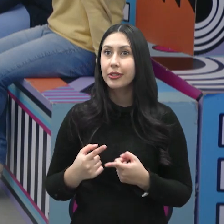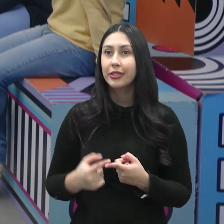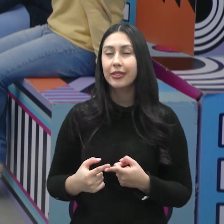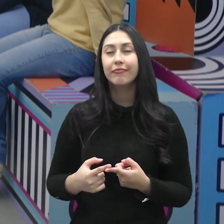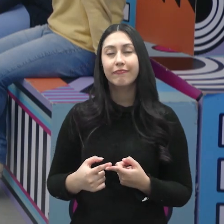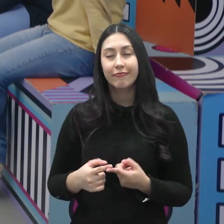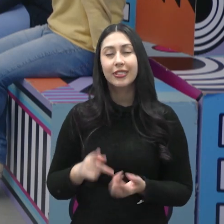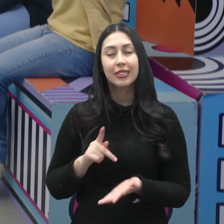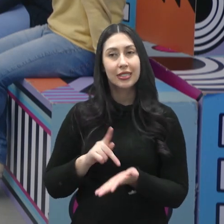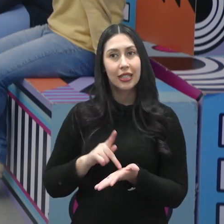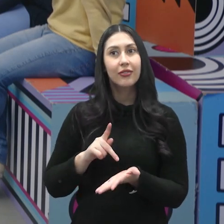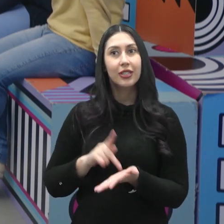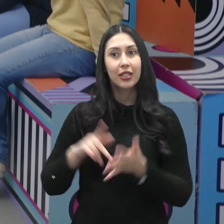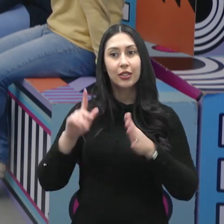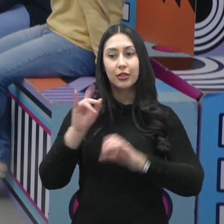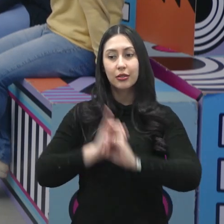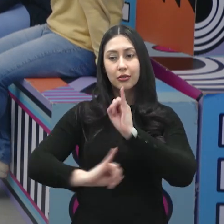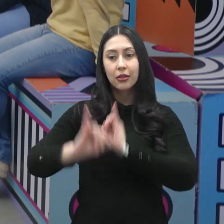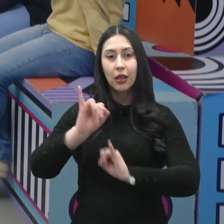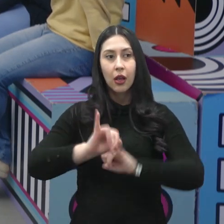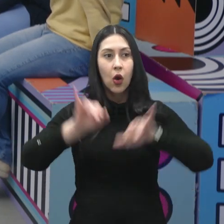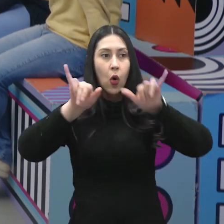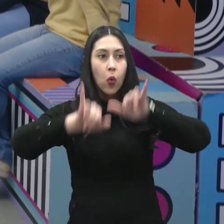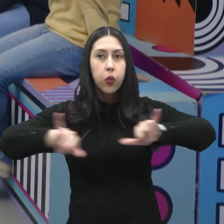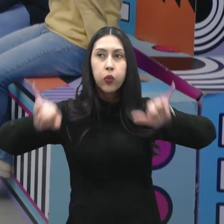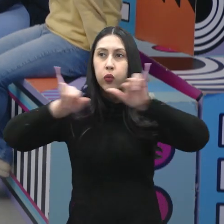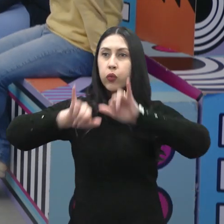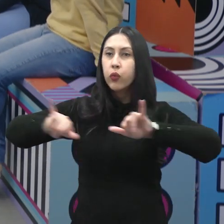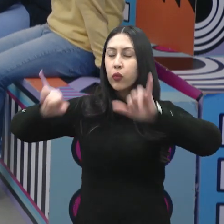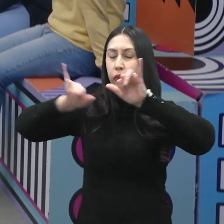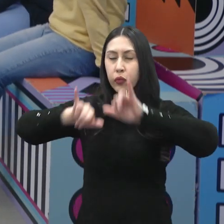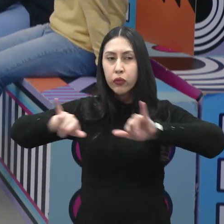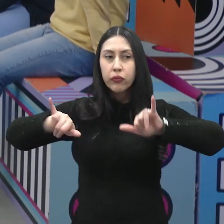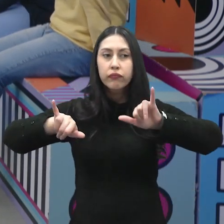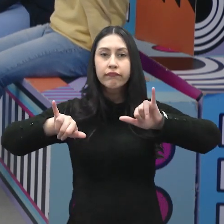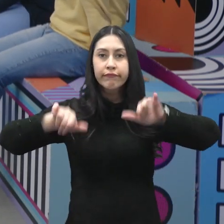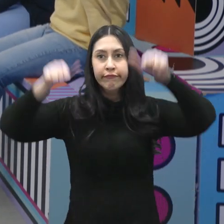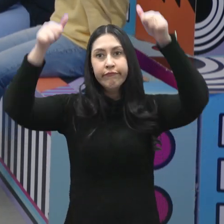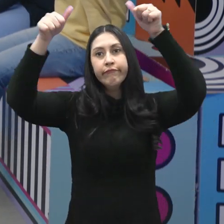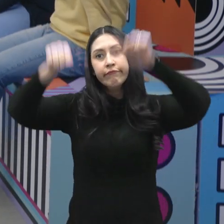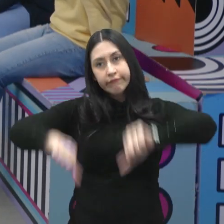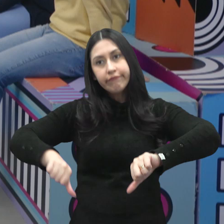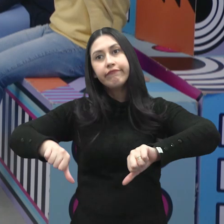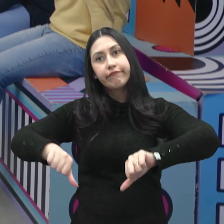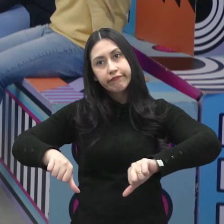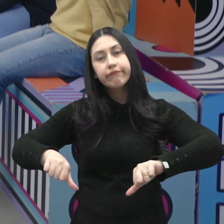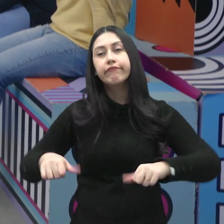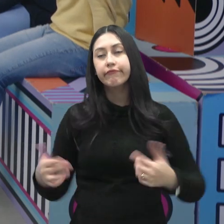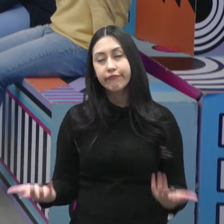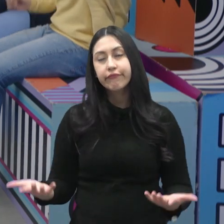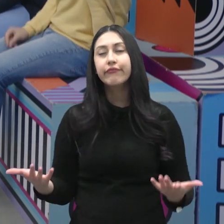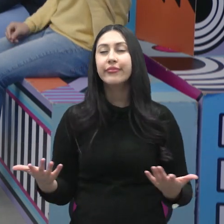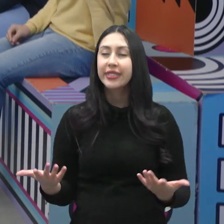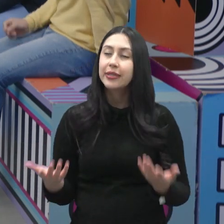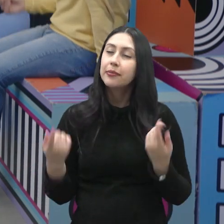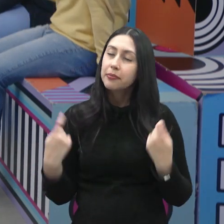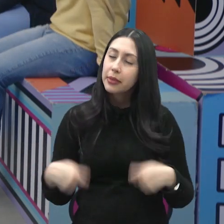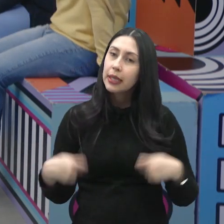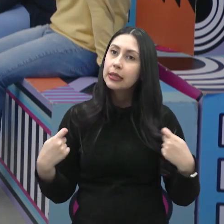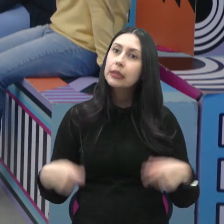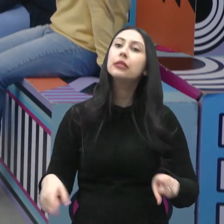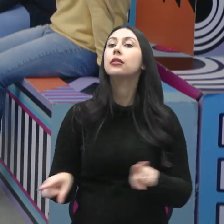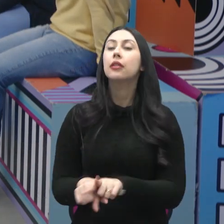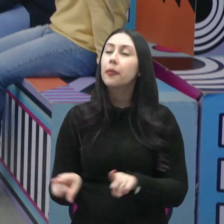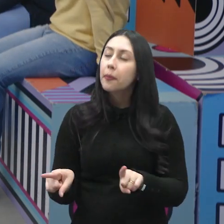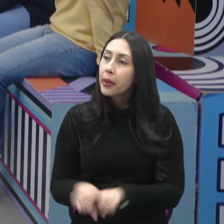tem esse assunto sendo tratado na internet de uma maneira muito extremista. Assim como costuma ser na internet sempre. Exatamente, como Falta tudo. um pouquinho isso, da